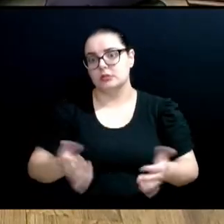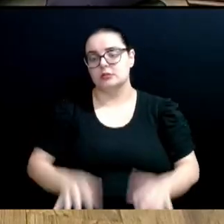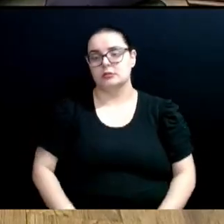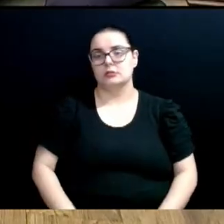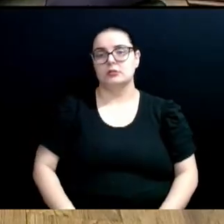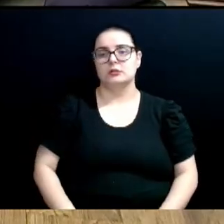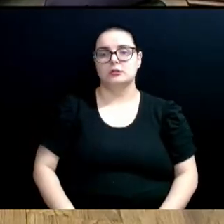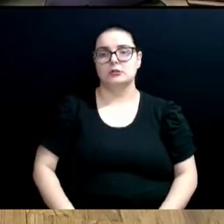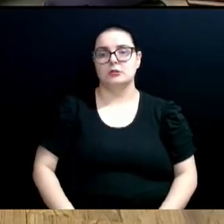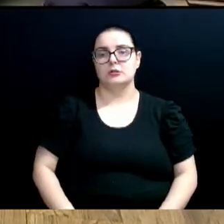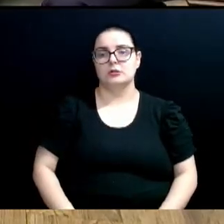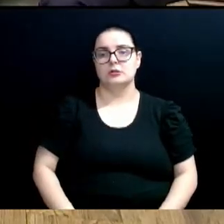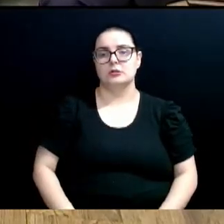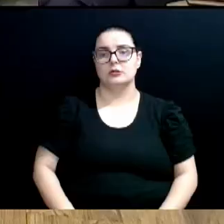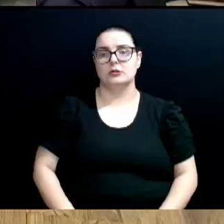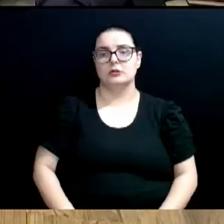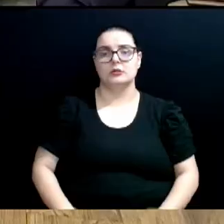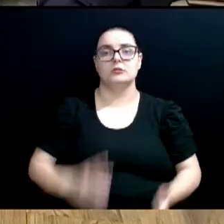Sempre